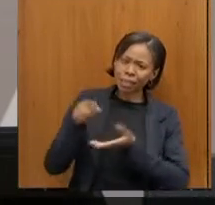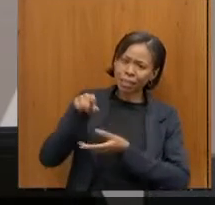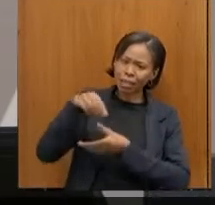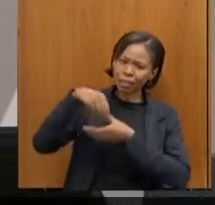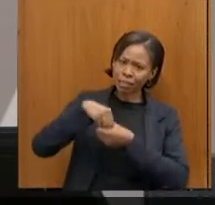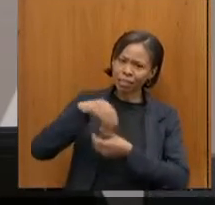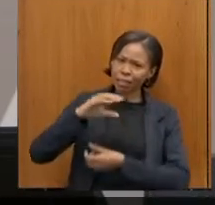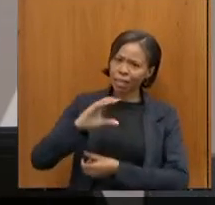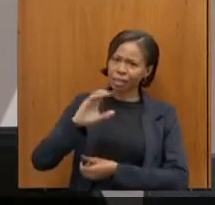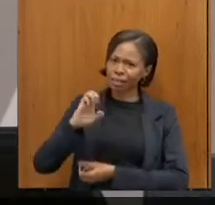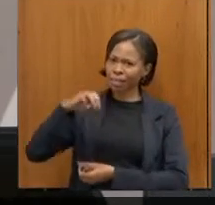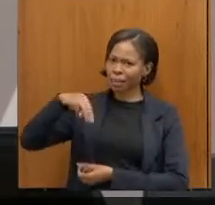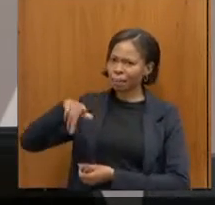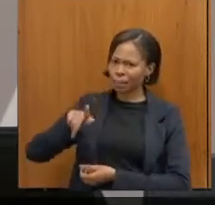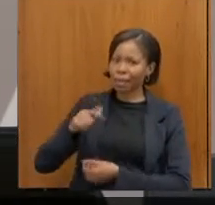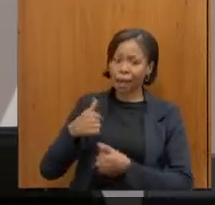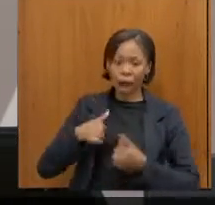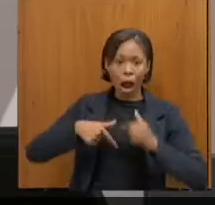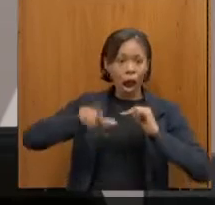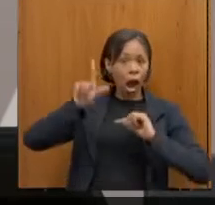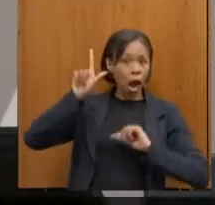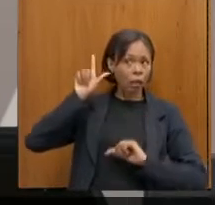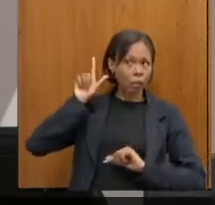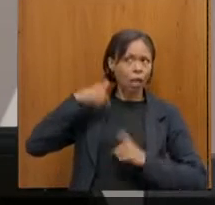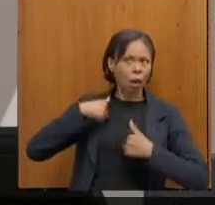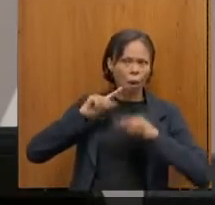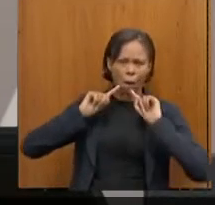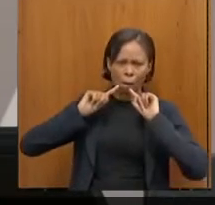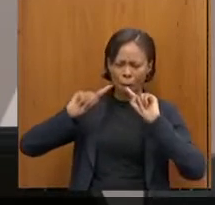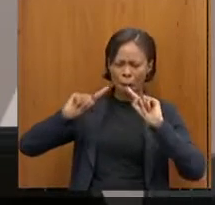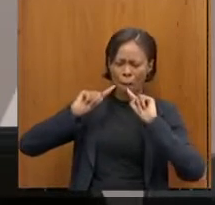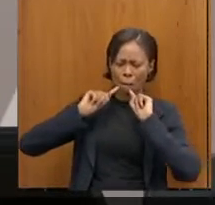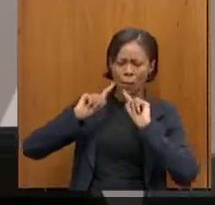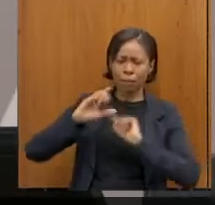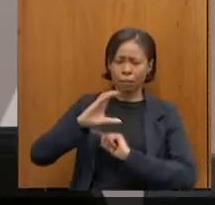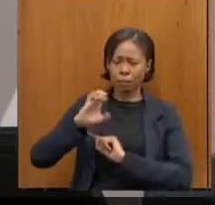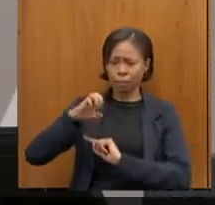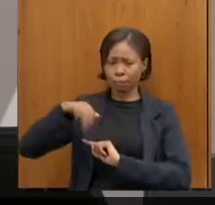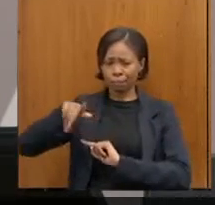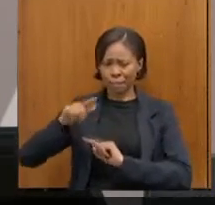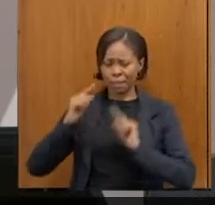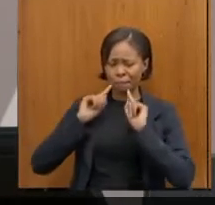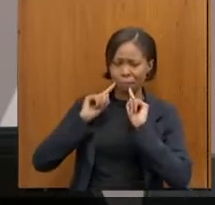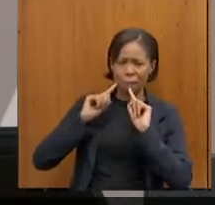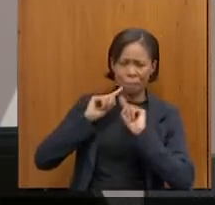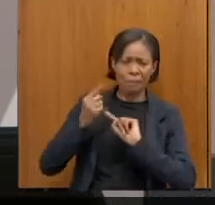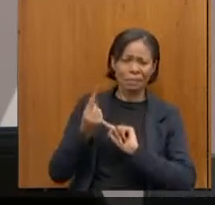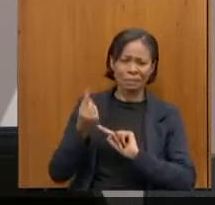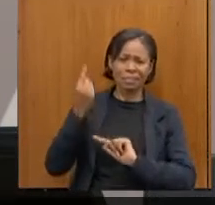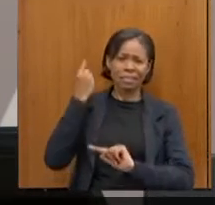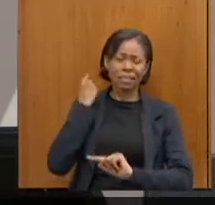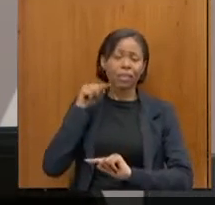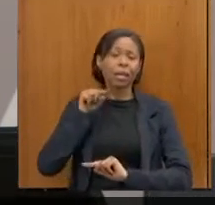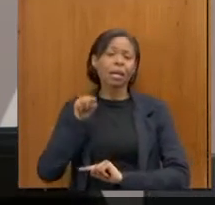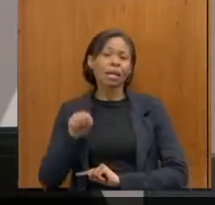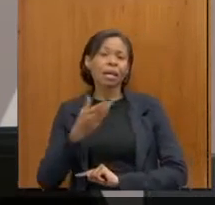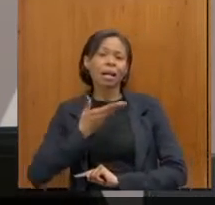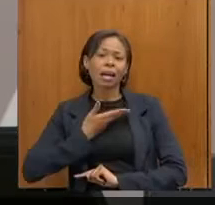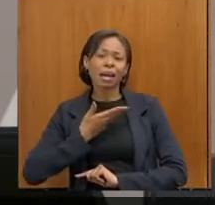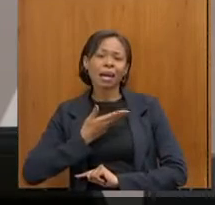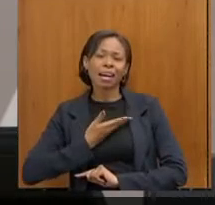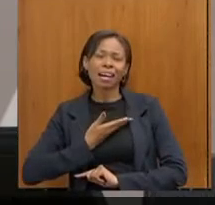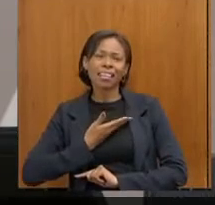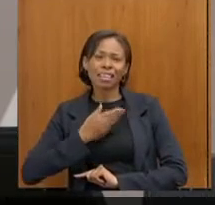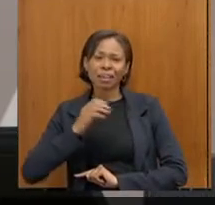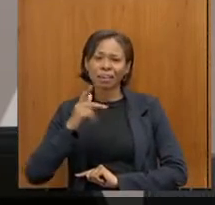Cemig eu fui um crítico contundente da Cemig na e o meu amigo Fernando paz